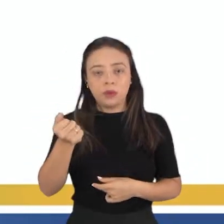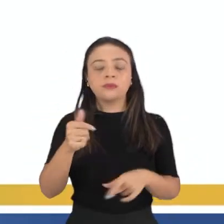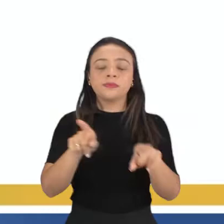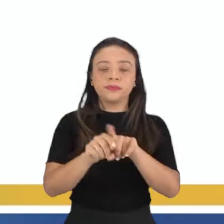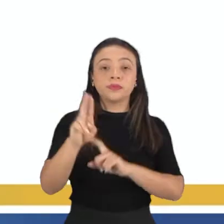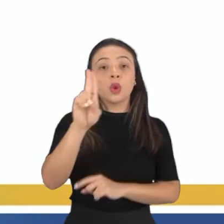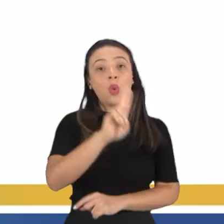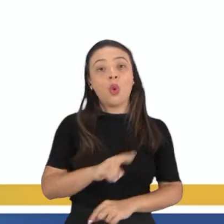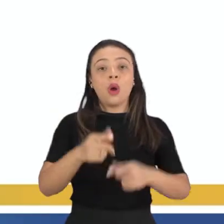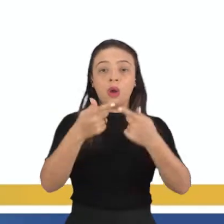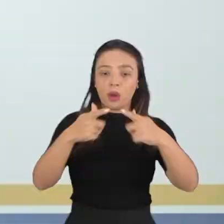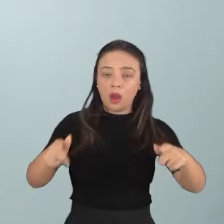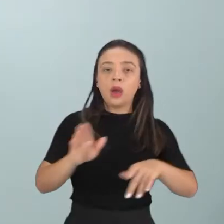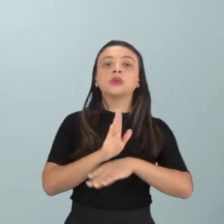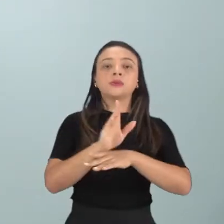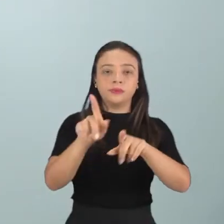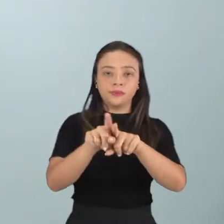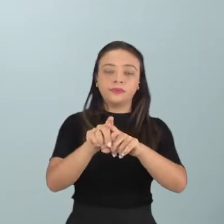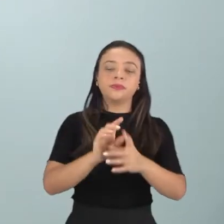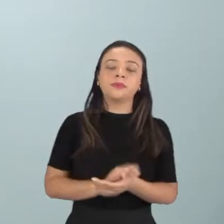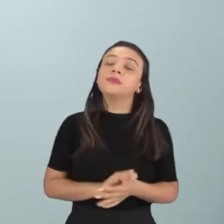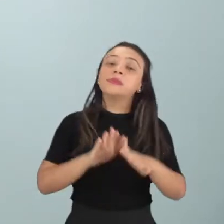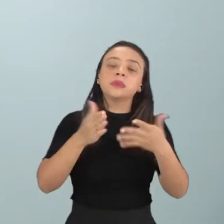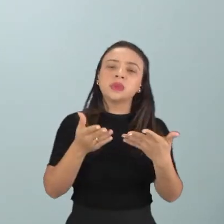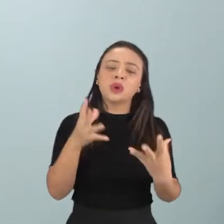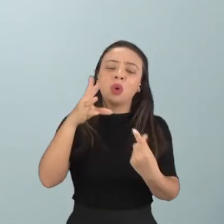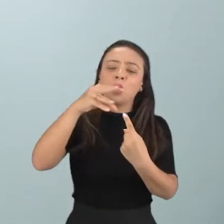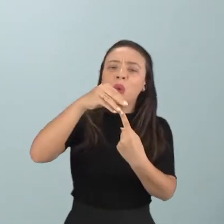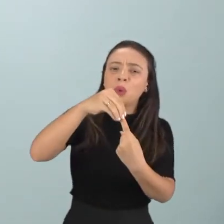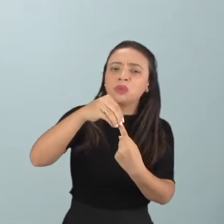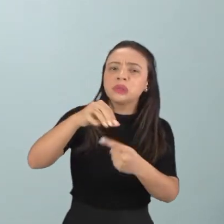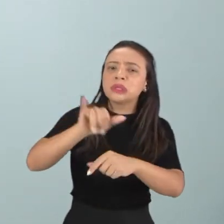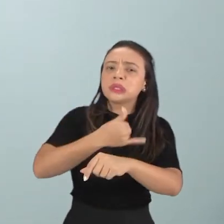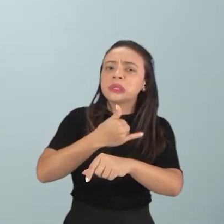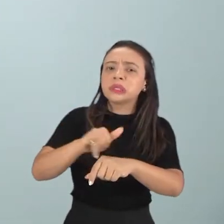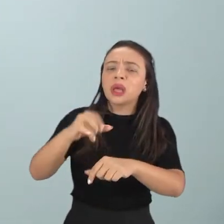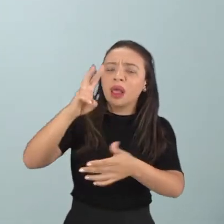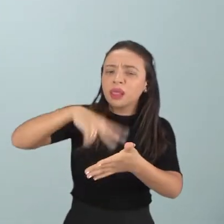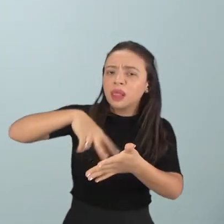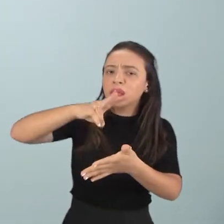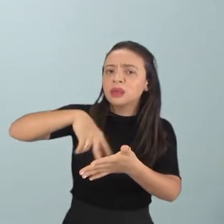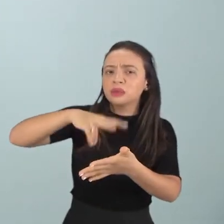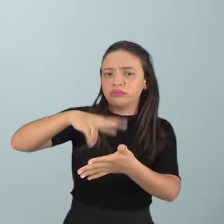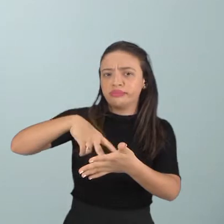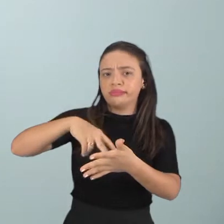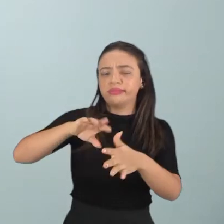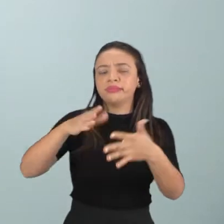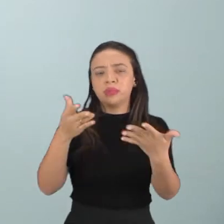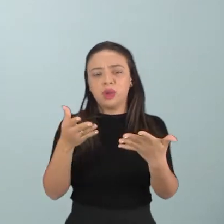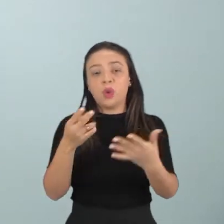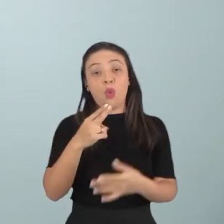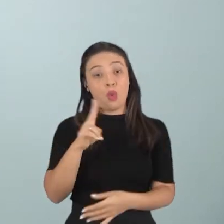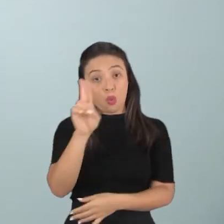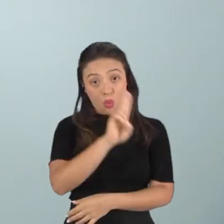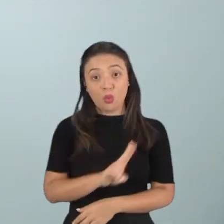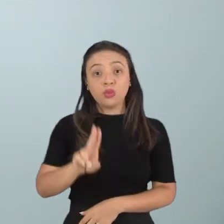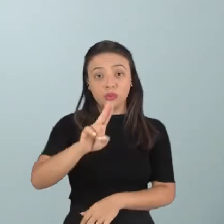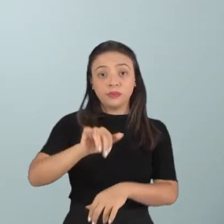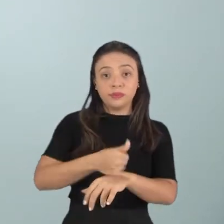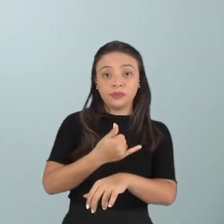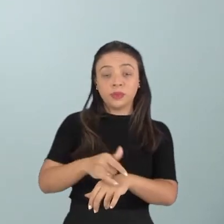uso da gramática vai ajudar também então pessoal para que servem as técnicas dele bom né a gente usa essas técnicas